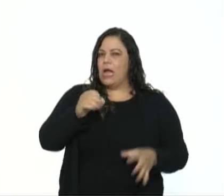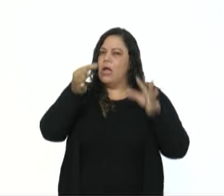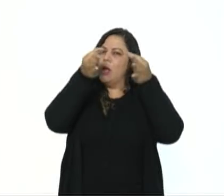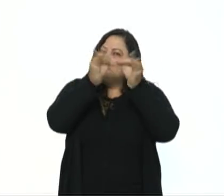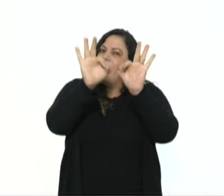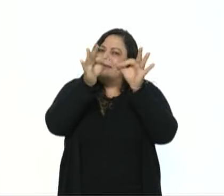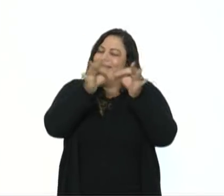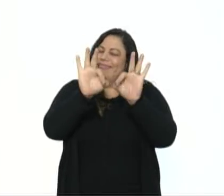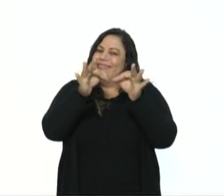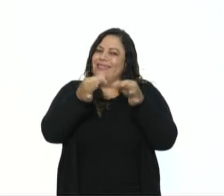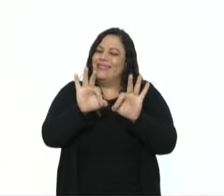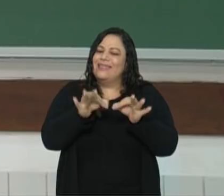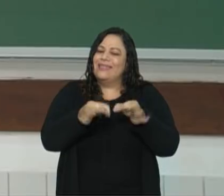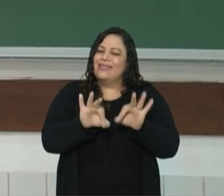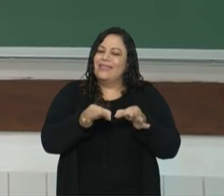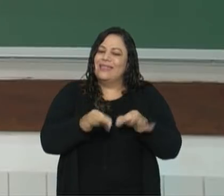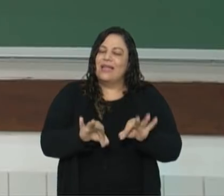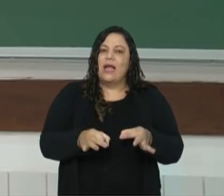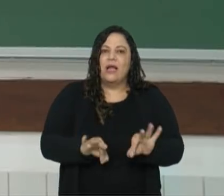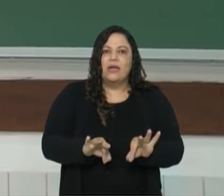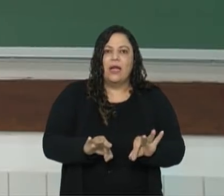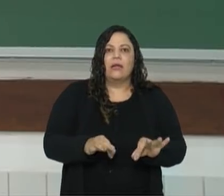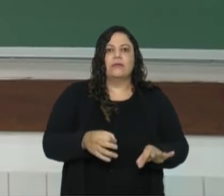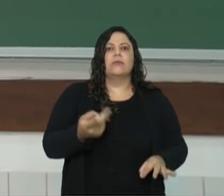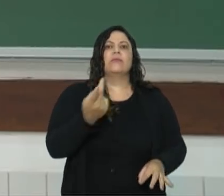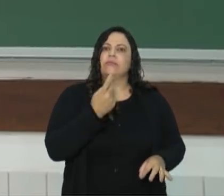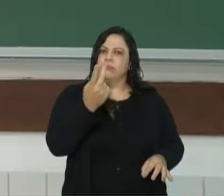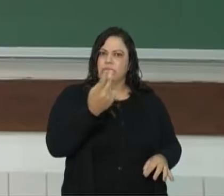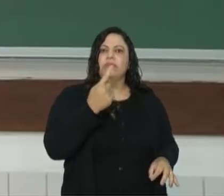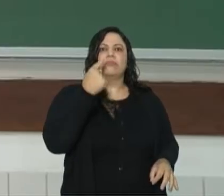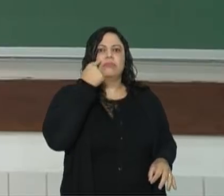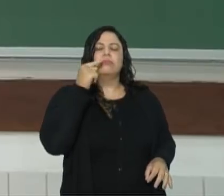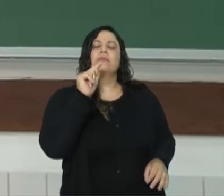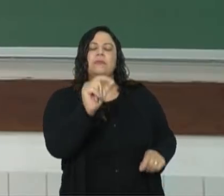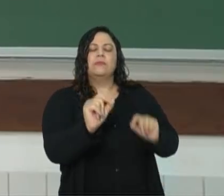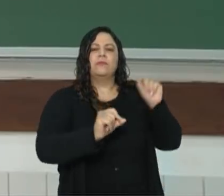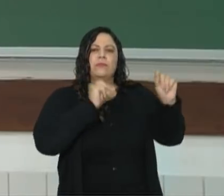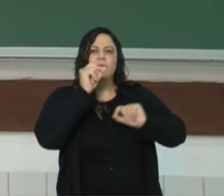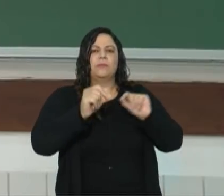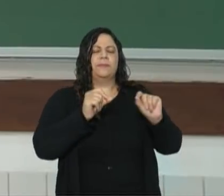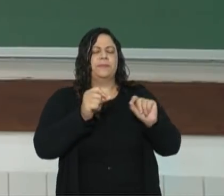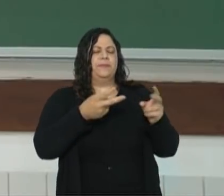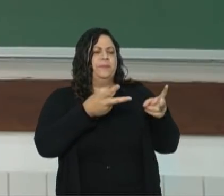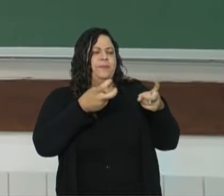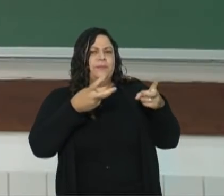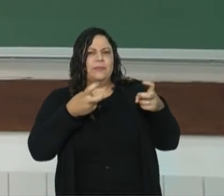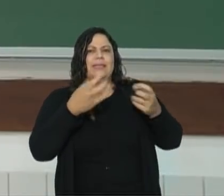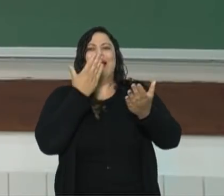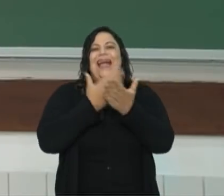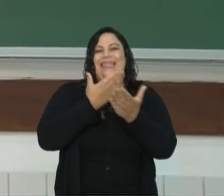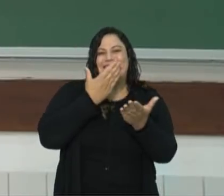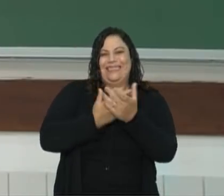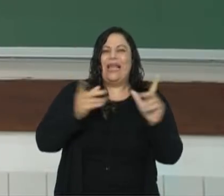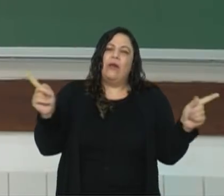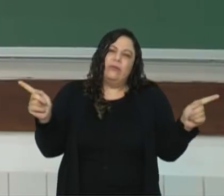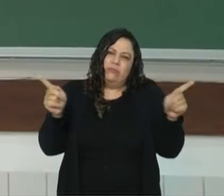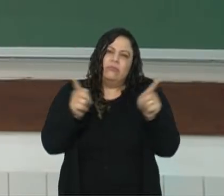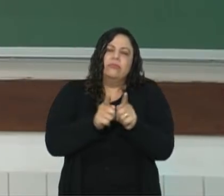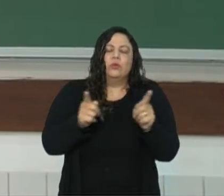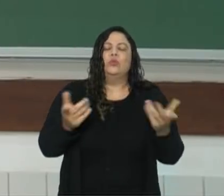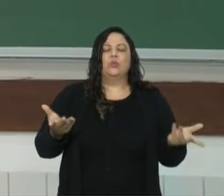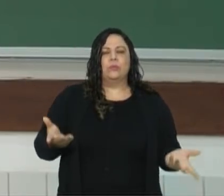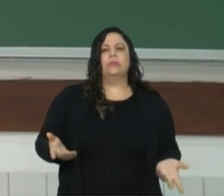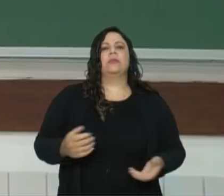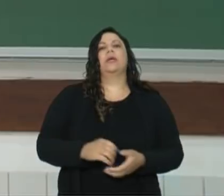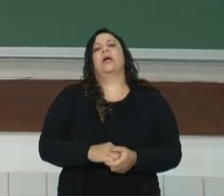que a notícia. Você e eu vimos. Quando a gente analisa uma notícia, analisamos as nossas aulas, eram curtinhas, não eram? Vocês viram